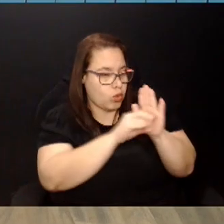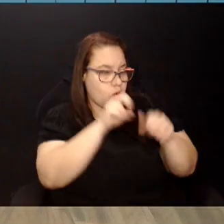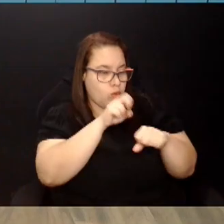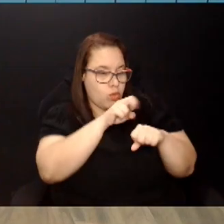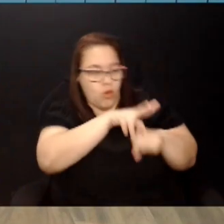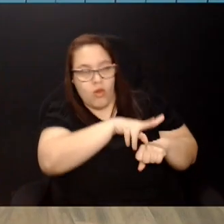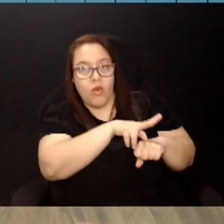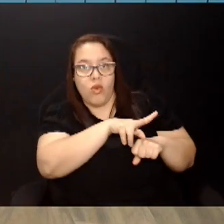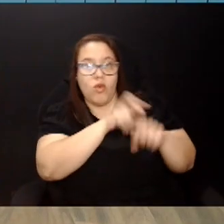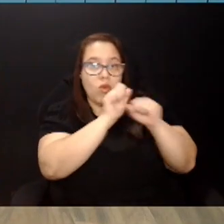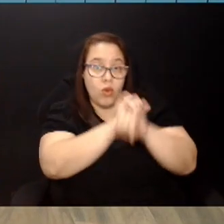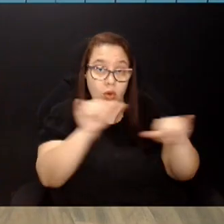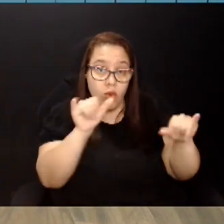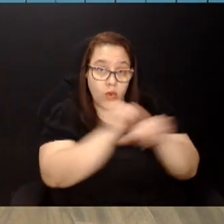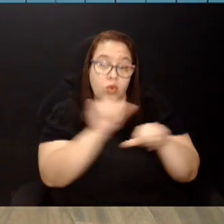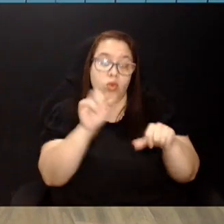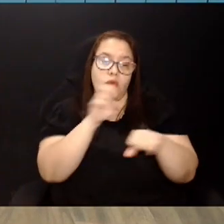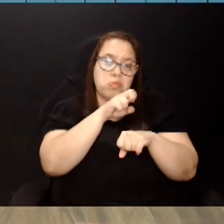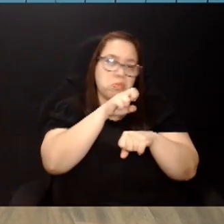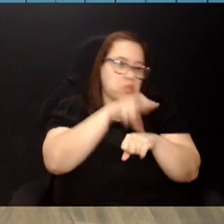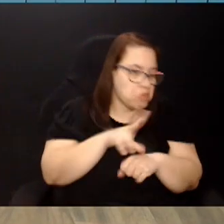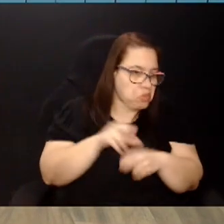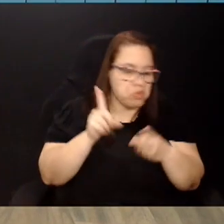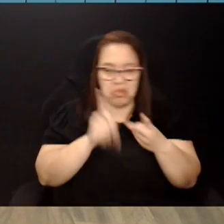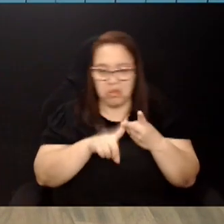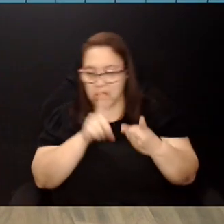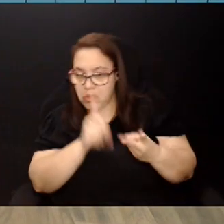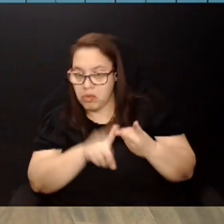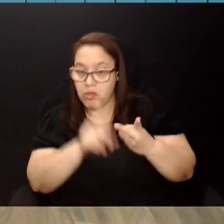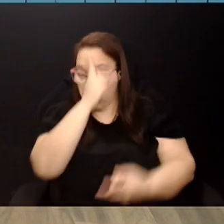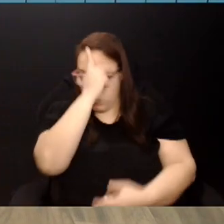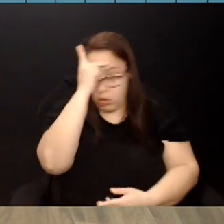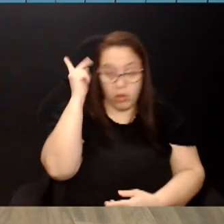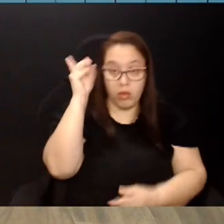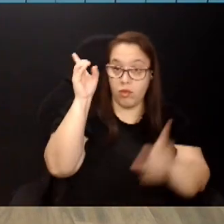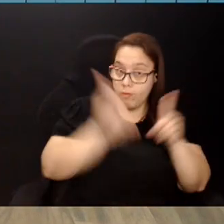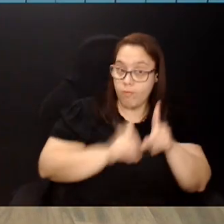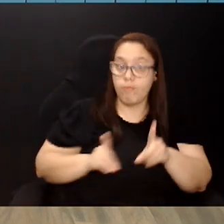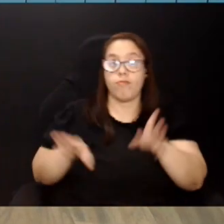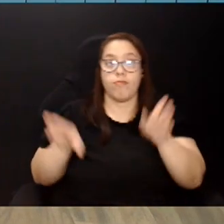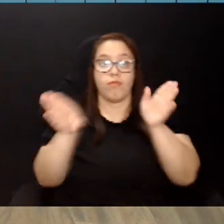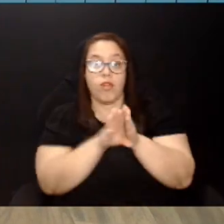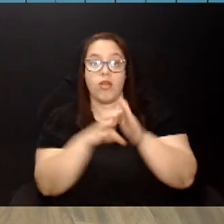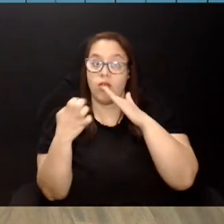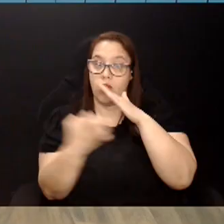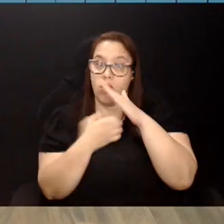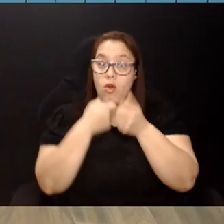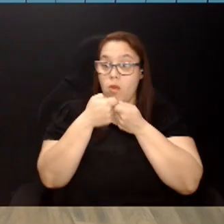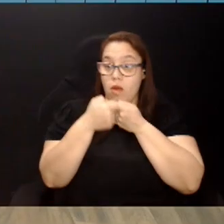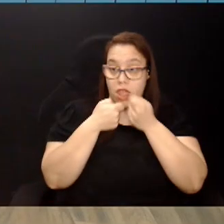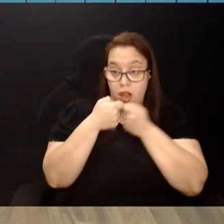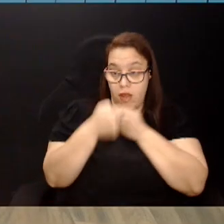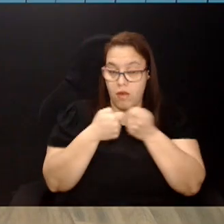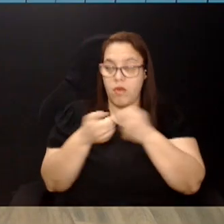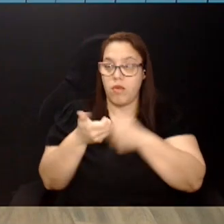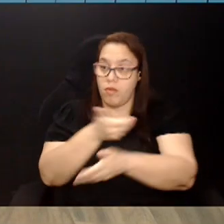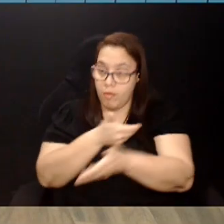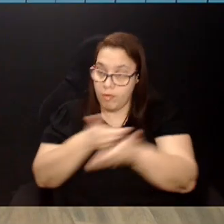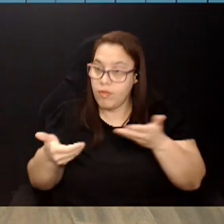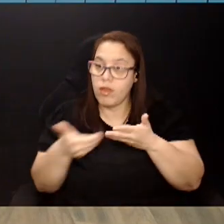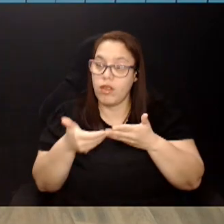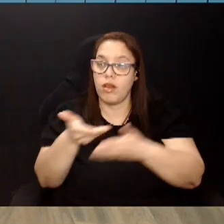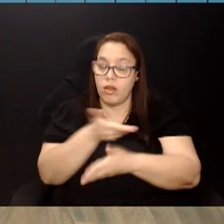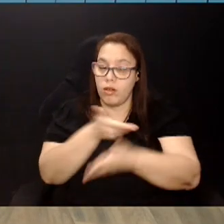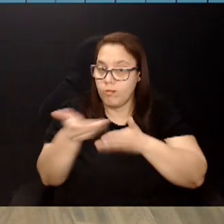uma vaga, desde do momento em que essa pessoa com deficiência chega até uma entrevista para participar de uma dinâmica,